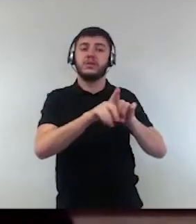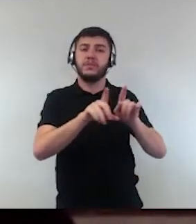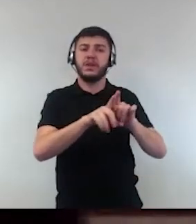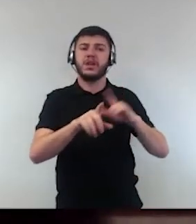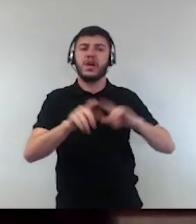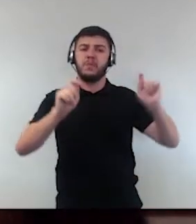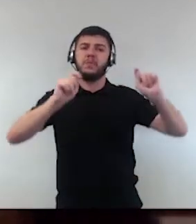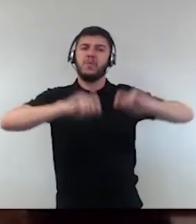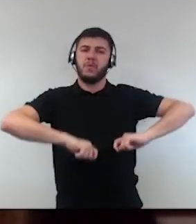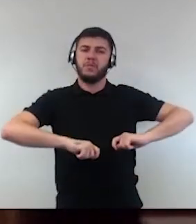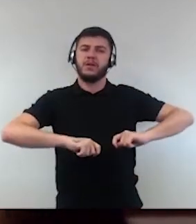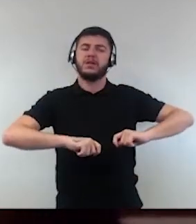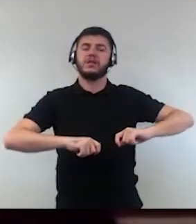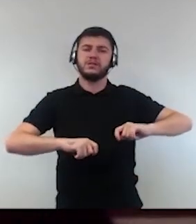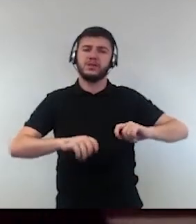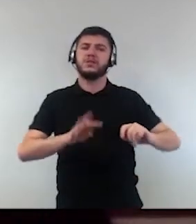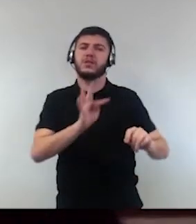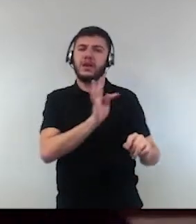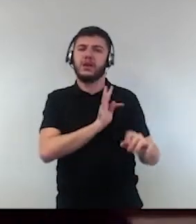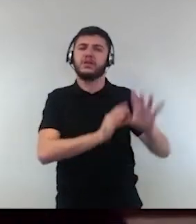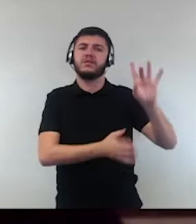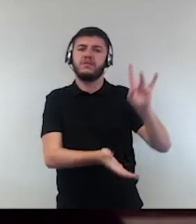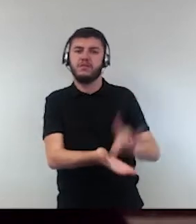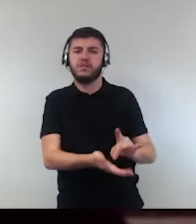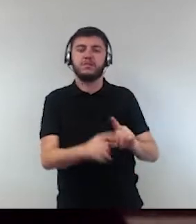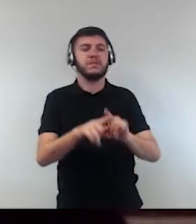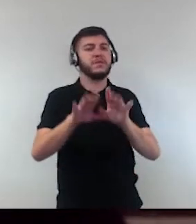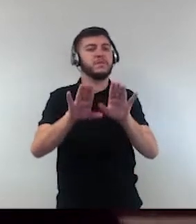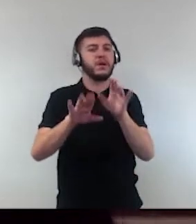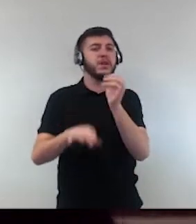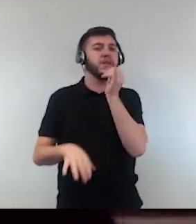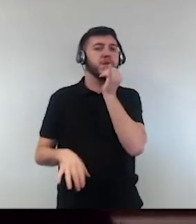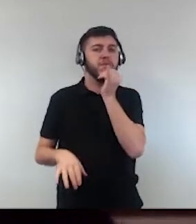vista técnico, né? Então, assim, todos os